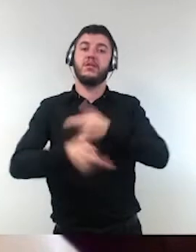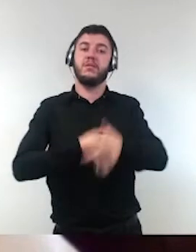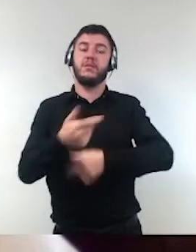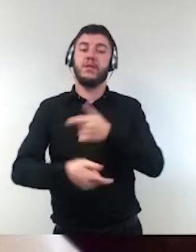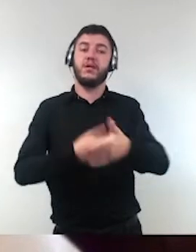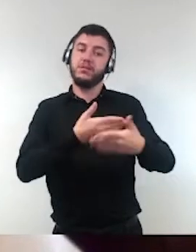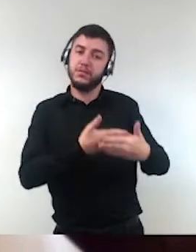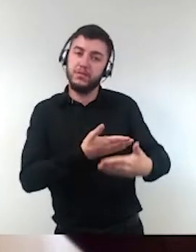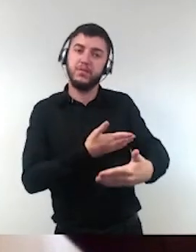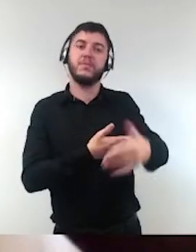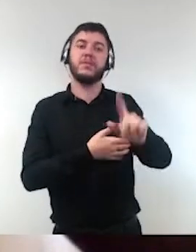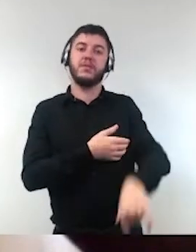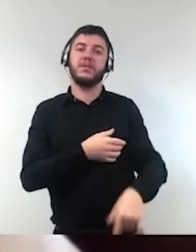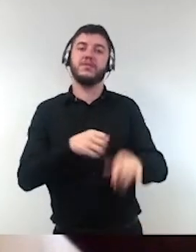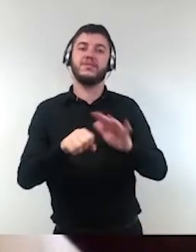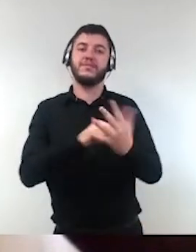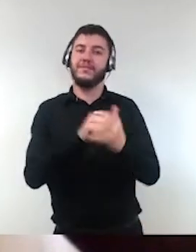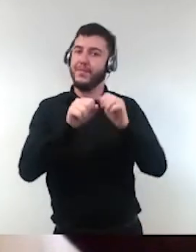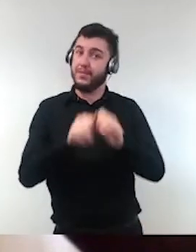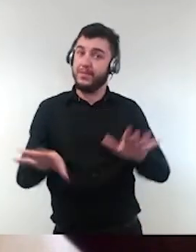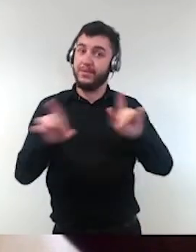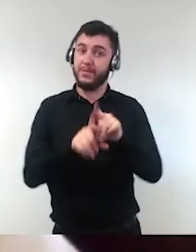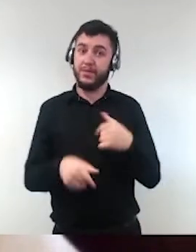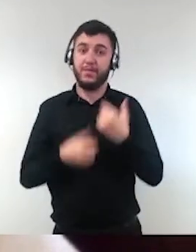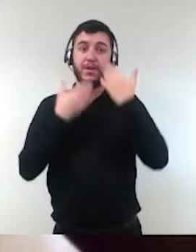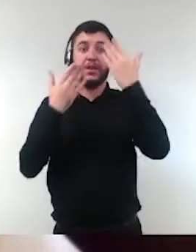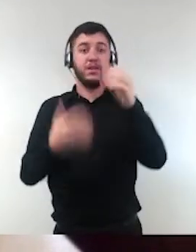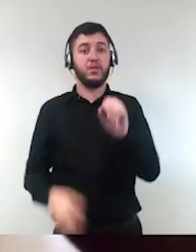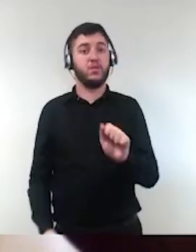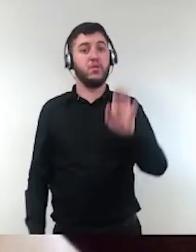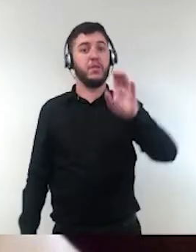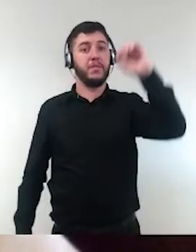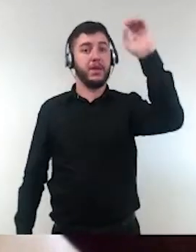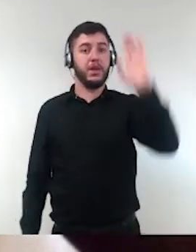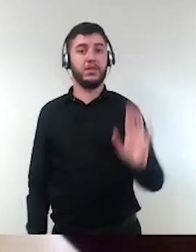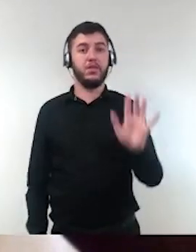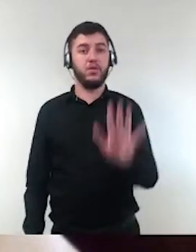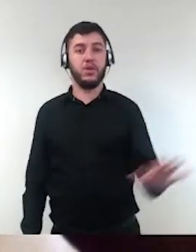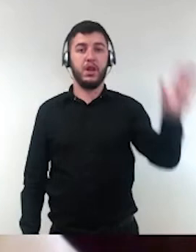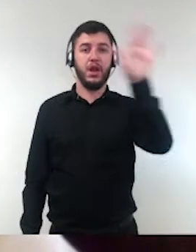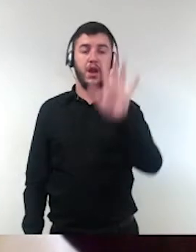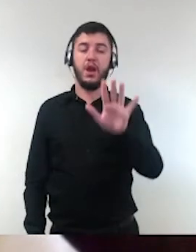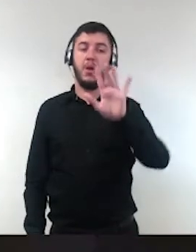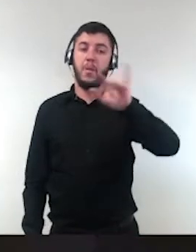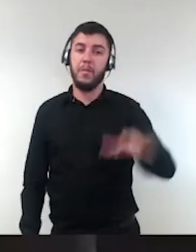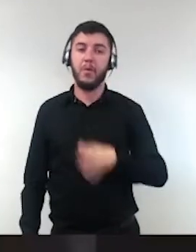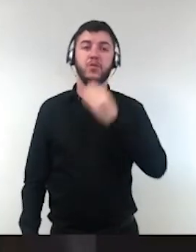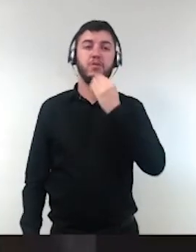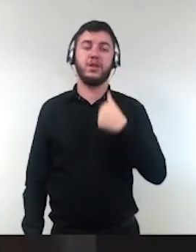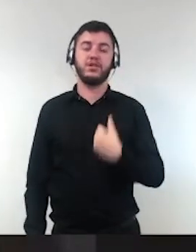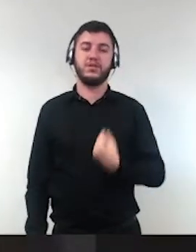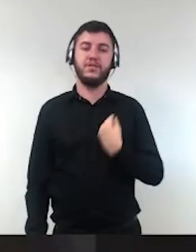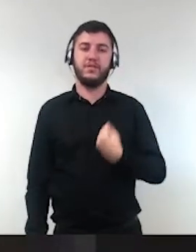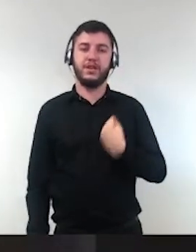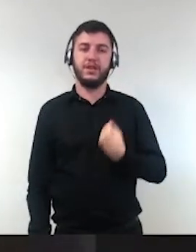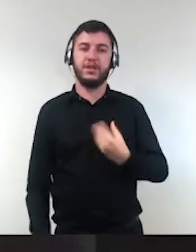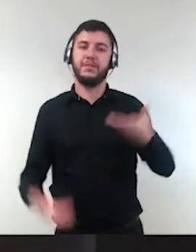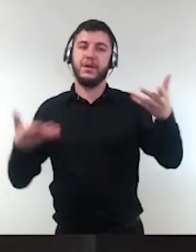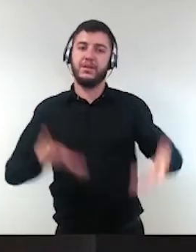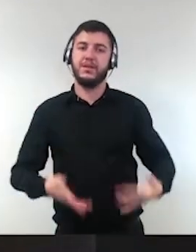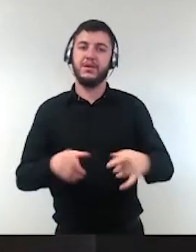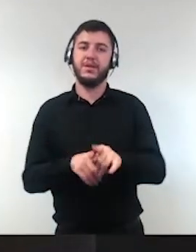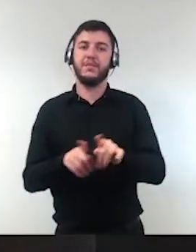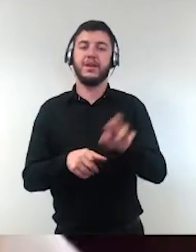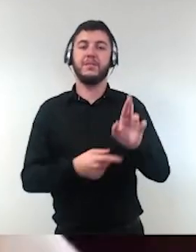de pandemia. Eu queria agradecer à OAB Nacional pela oportunidade, dizer que, em nome do seu presidente